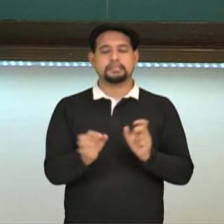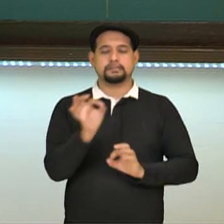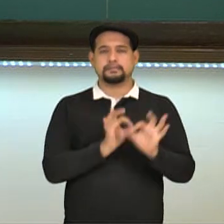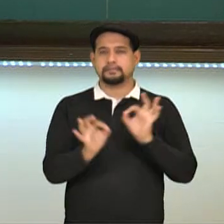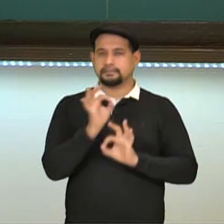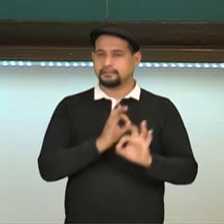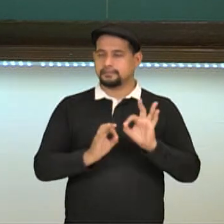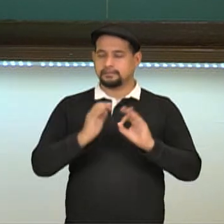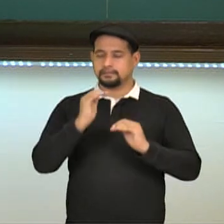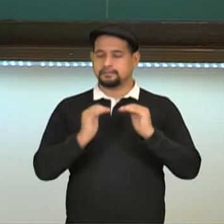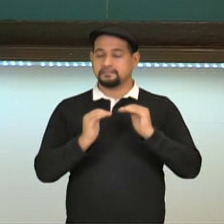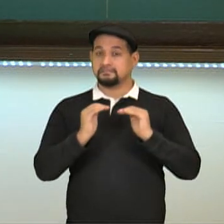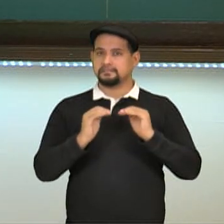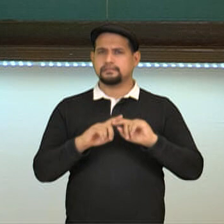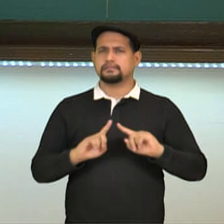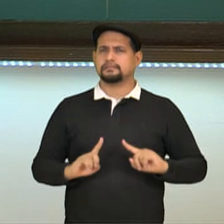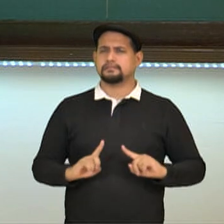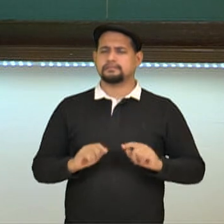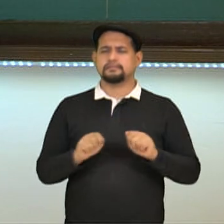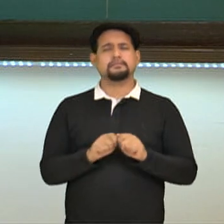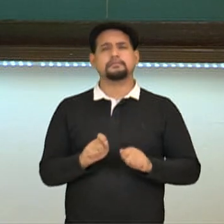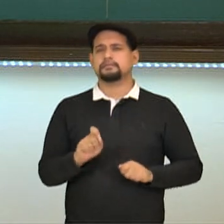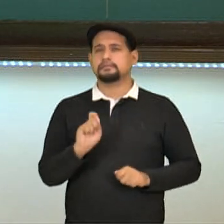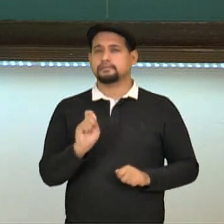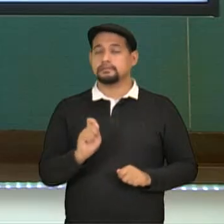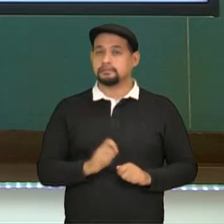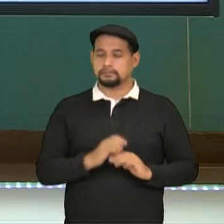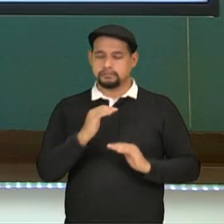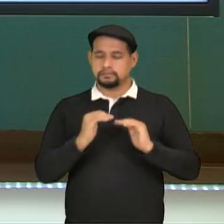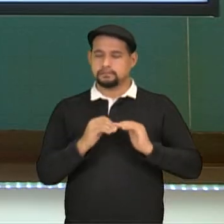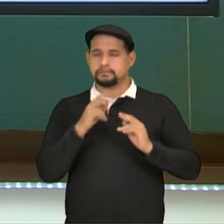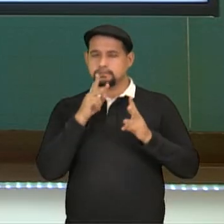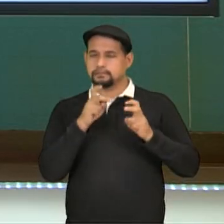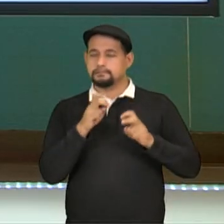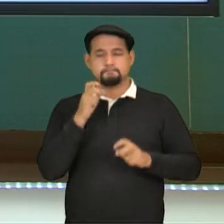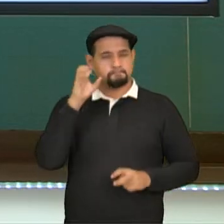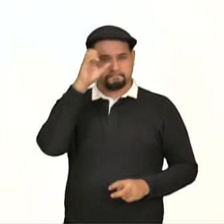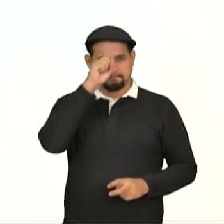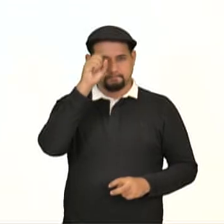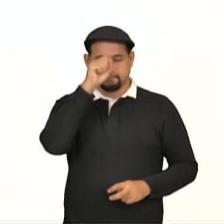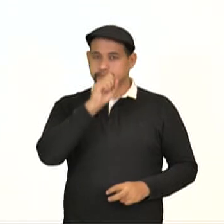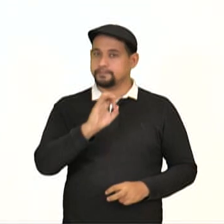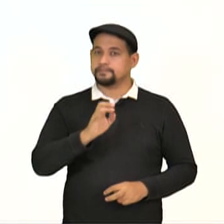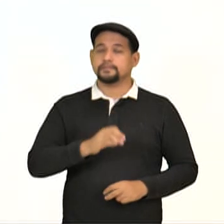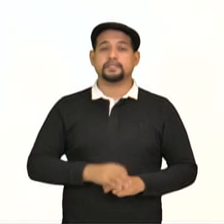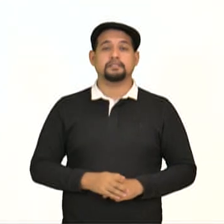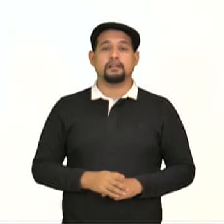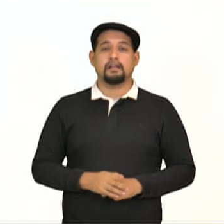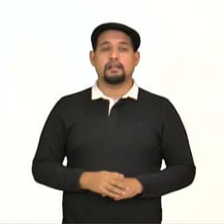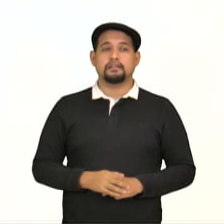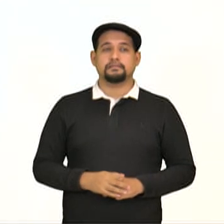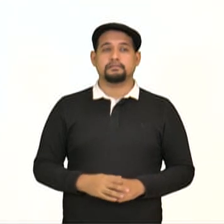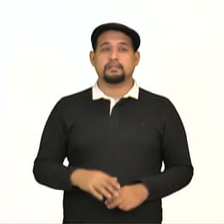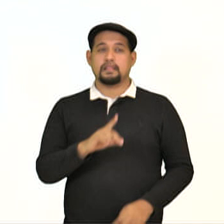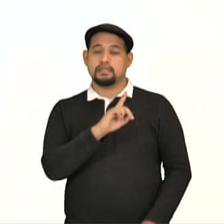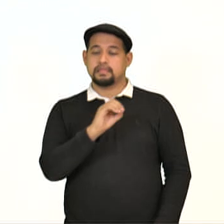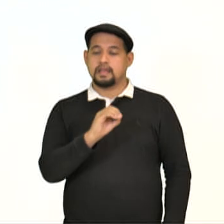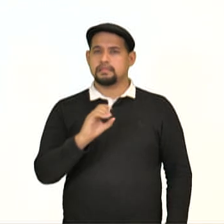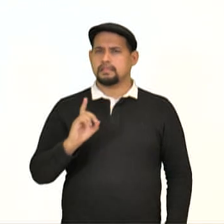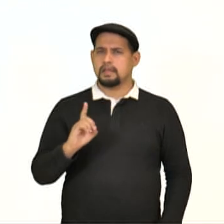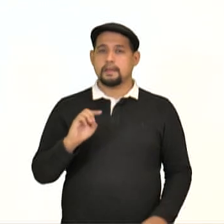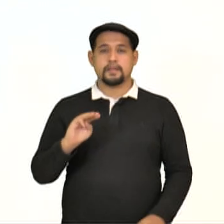e as equivalências. Então vamos fazer uma equivalência aí para ver se vocês estão espertinhos. 10 dezenas de